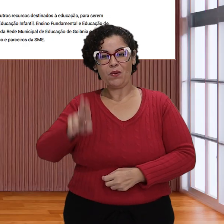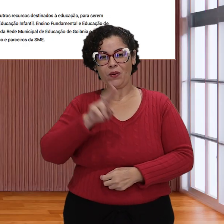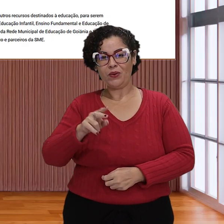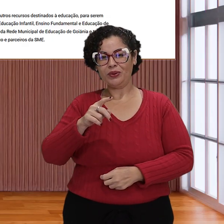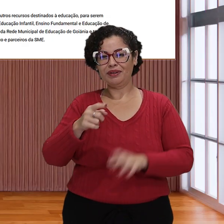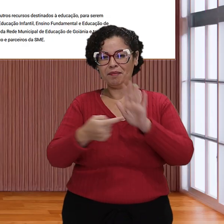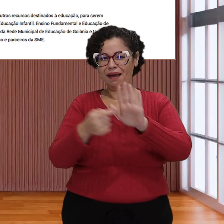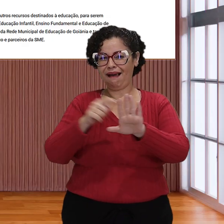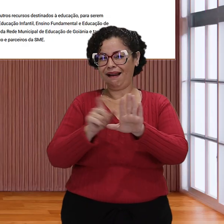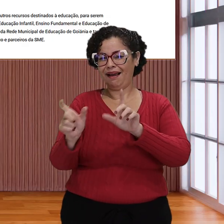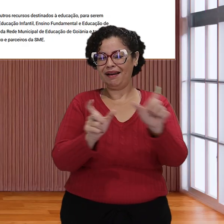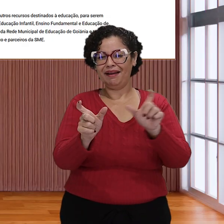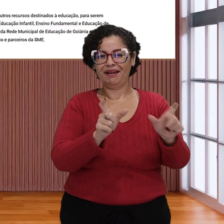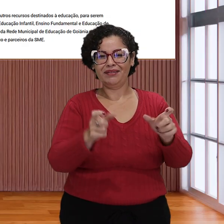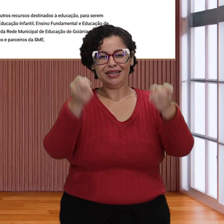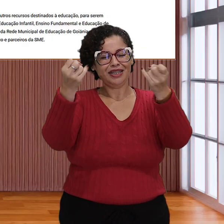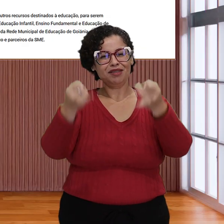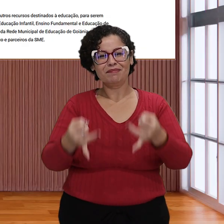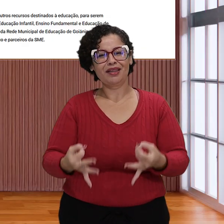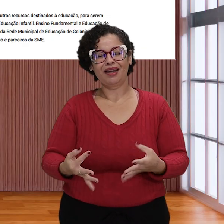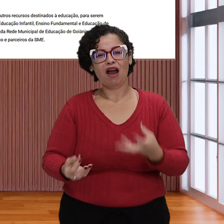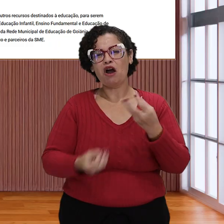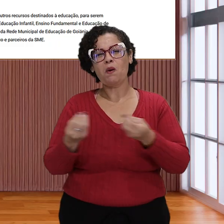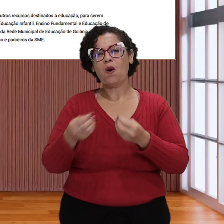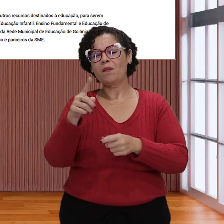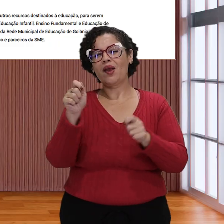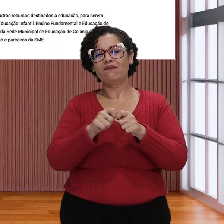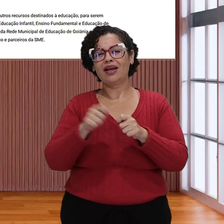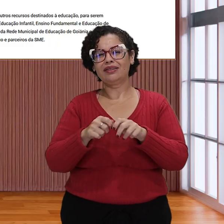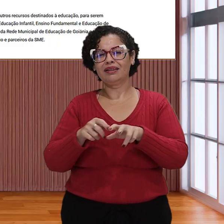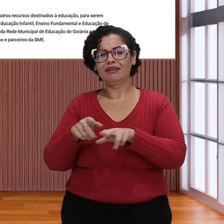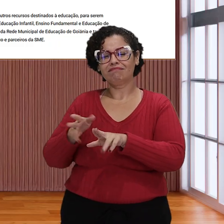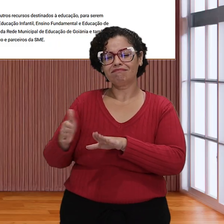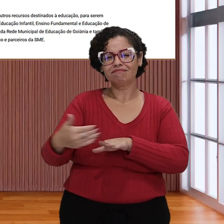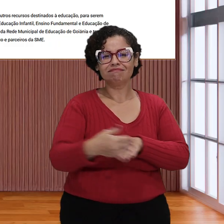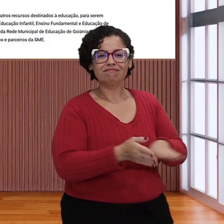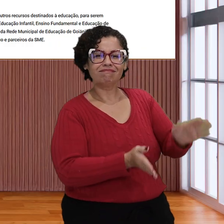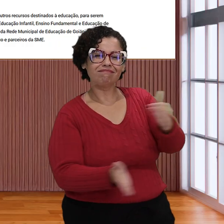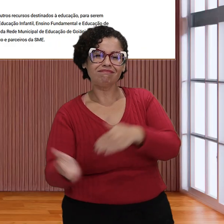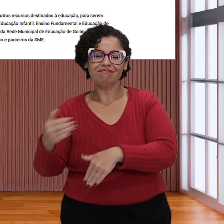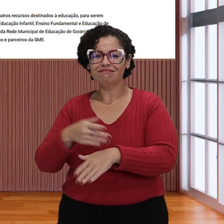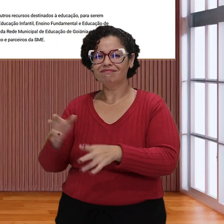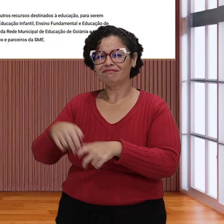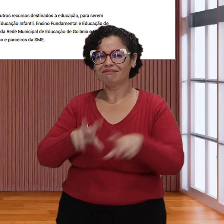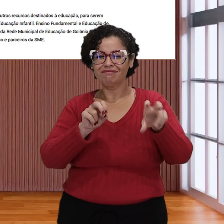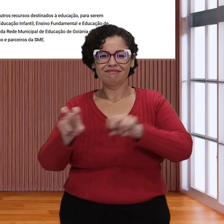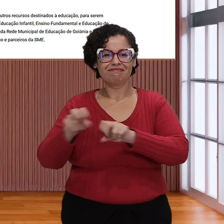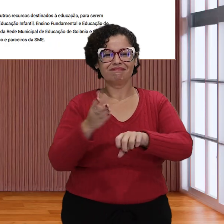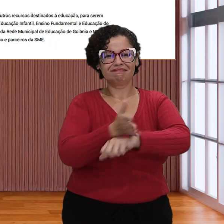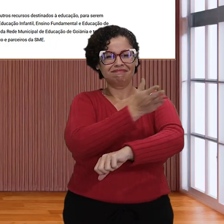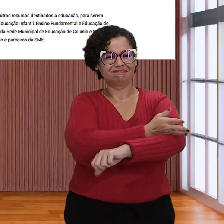usando uma figura de palavra para explicar como ele fazia curvas perfeitas no meio